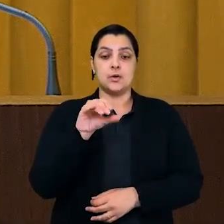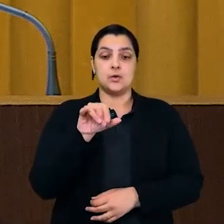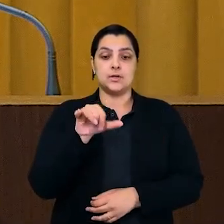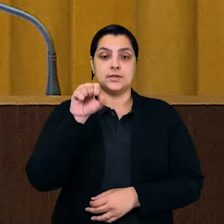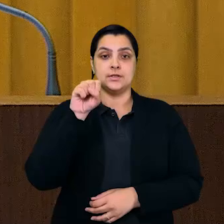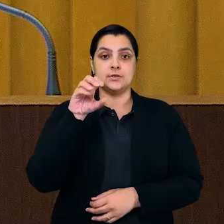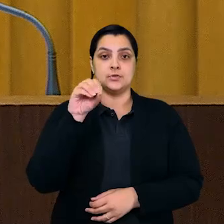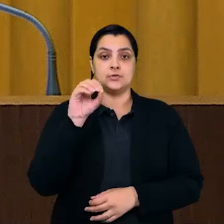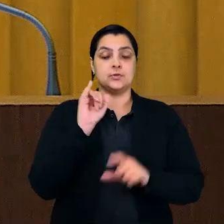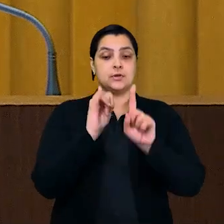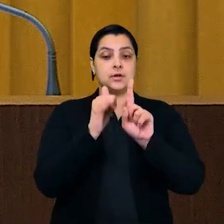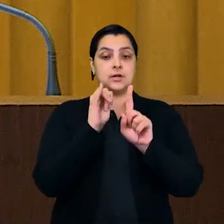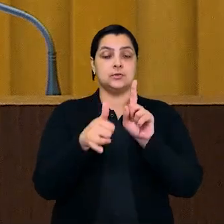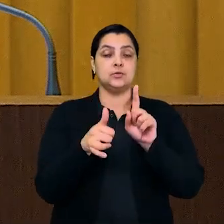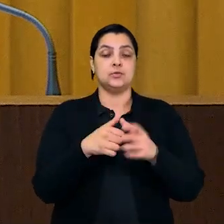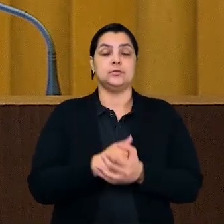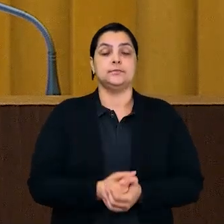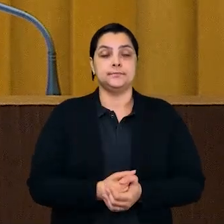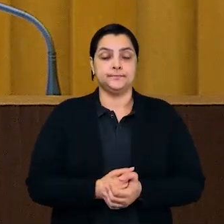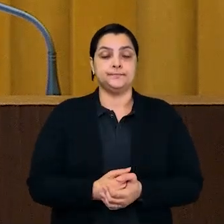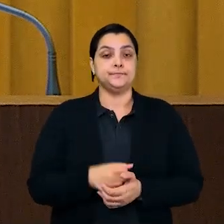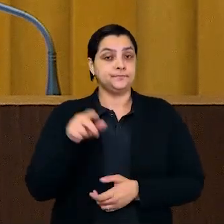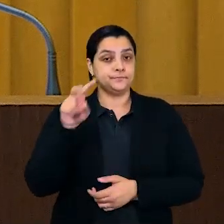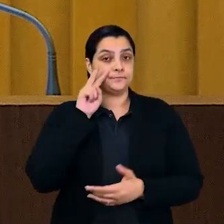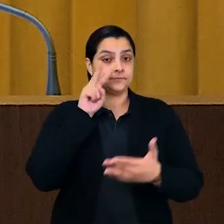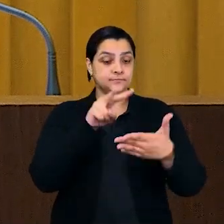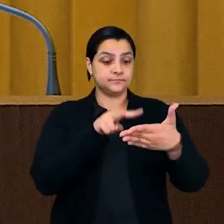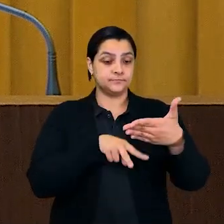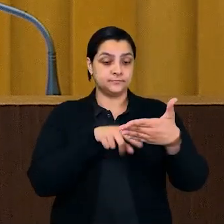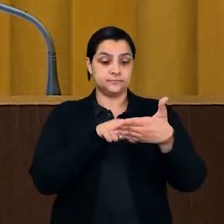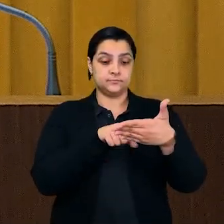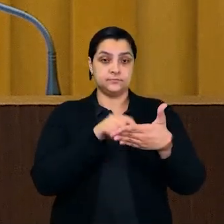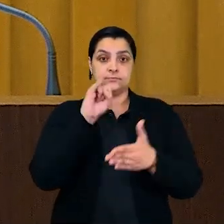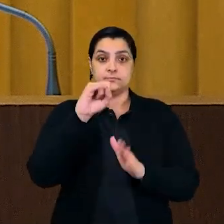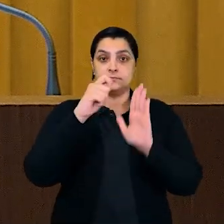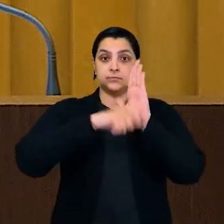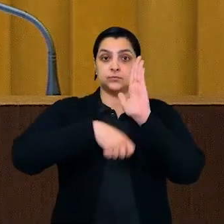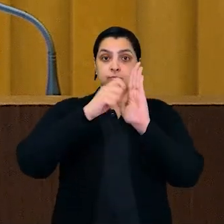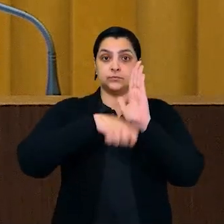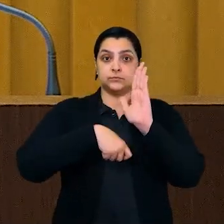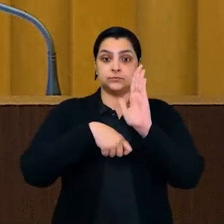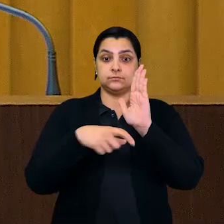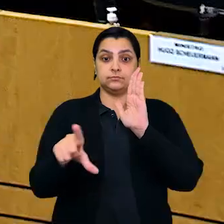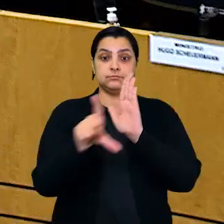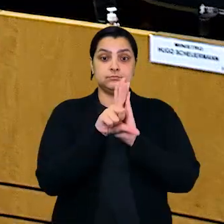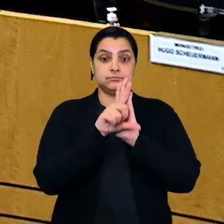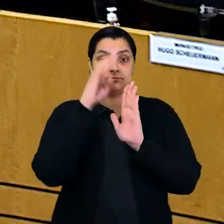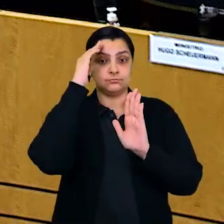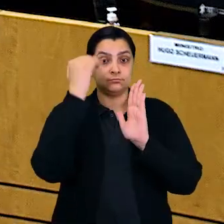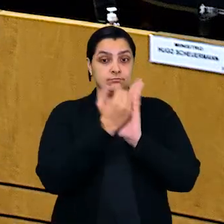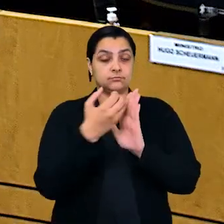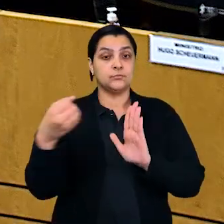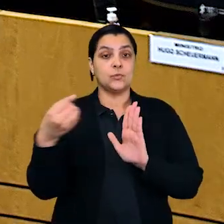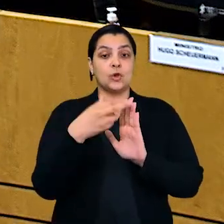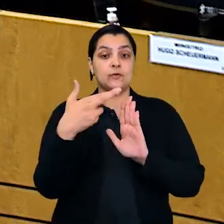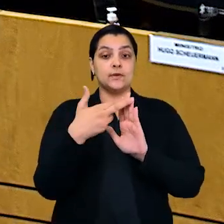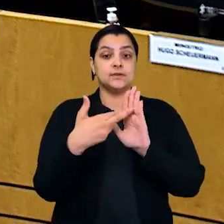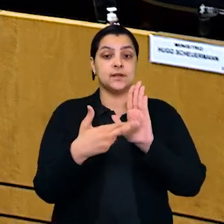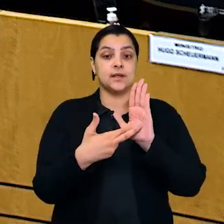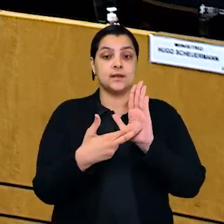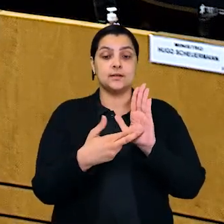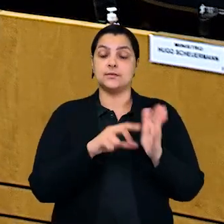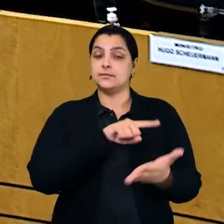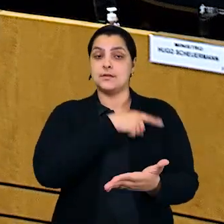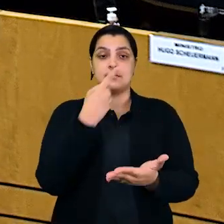Corrêa da Veiga, foi o relator do caso. Ele considerou que, quando os termos de um contrato decorrem de lei, as novas regras se